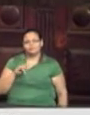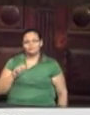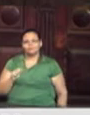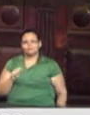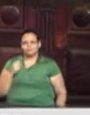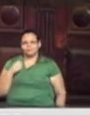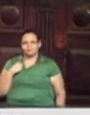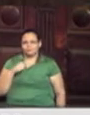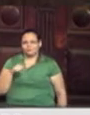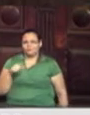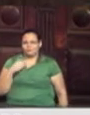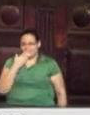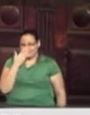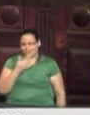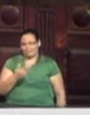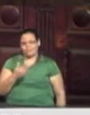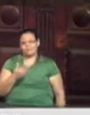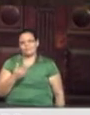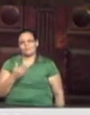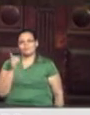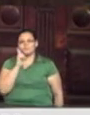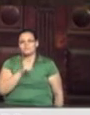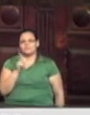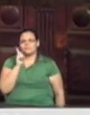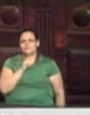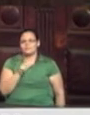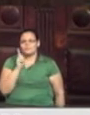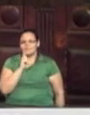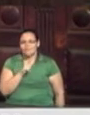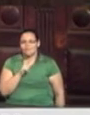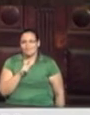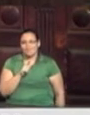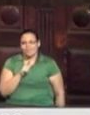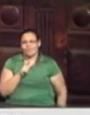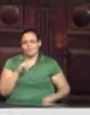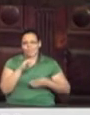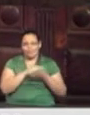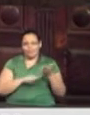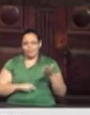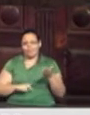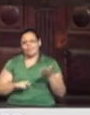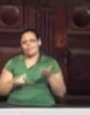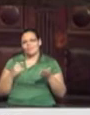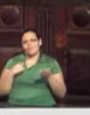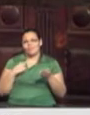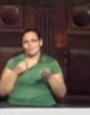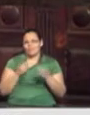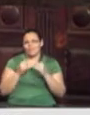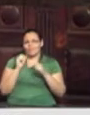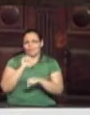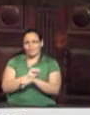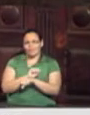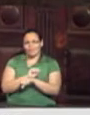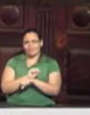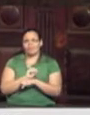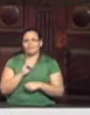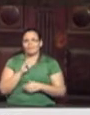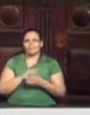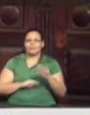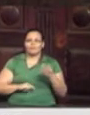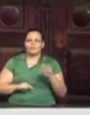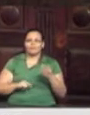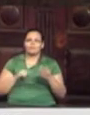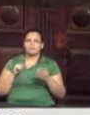Defensoria, na minha frente, conseguiu a liminar. Então, minha ADI está parada, mas a liminar foi dada